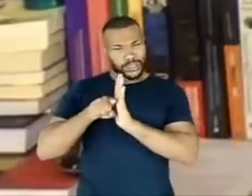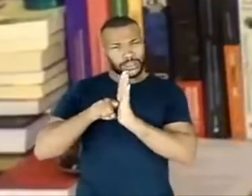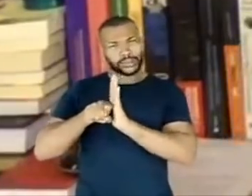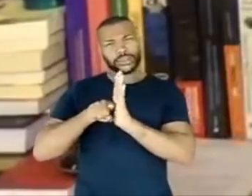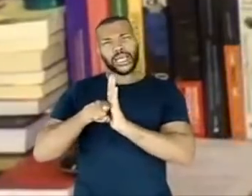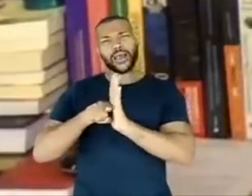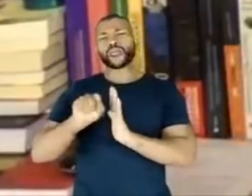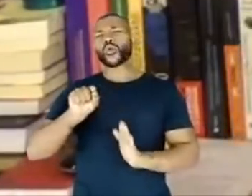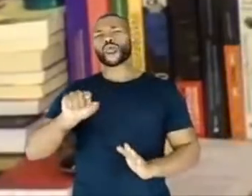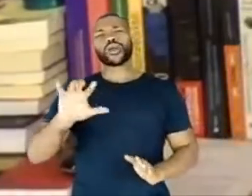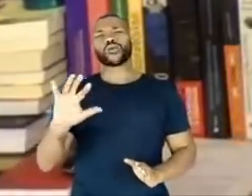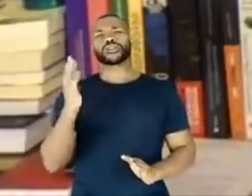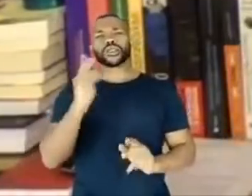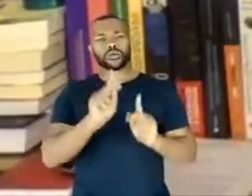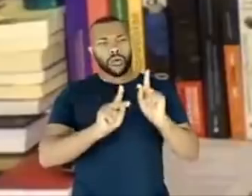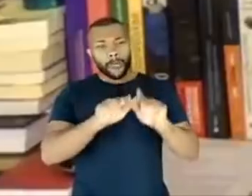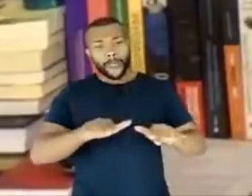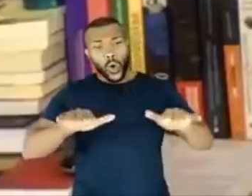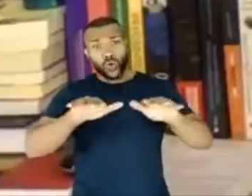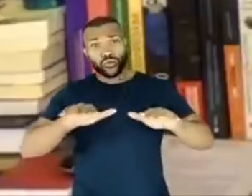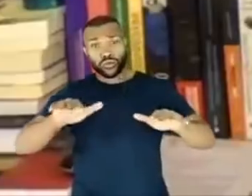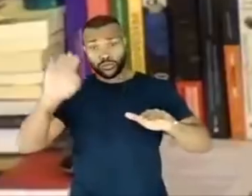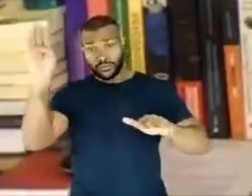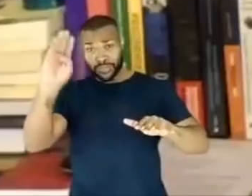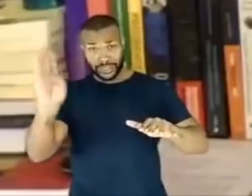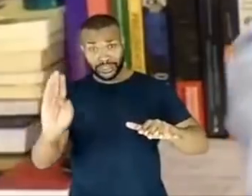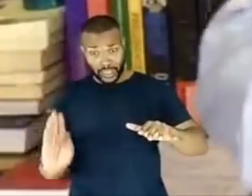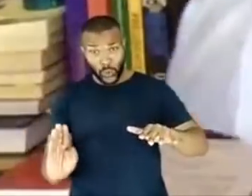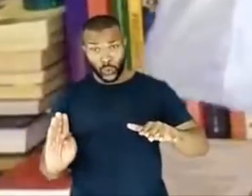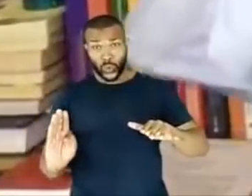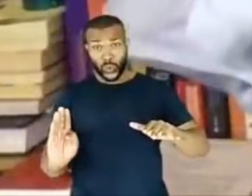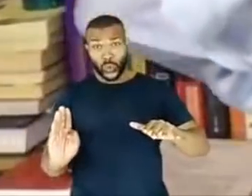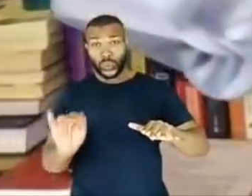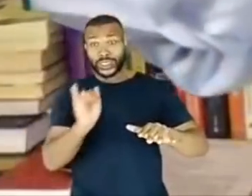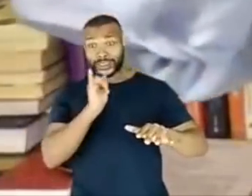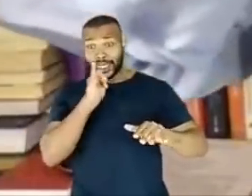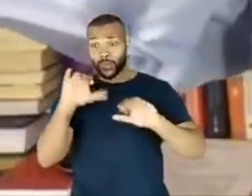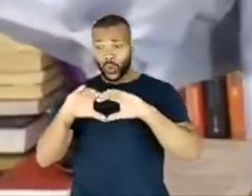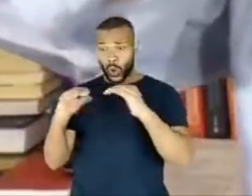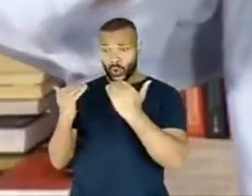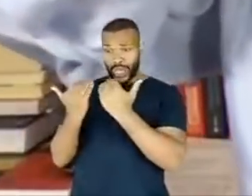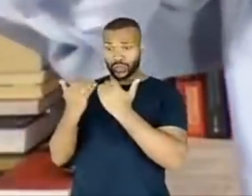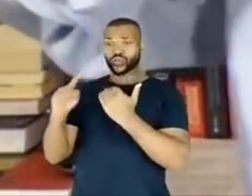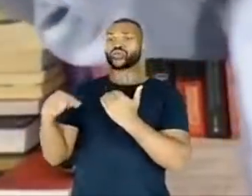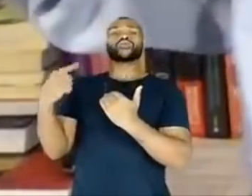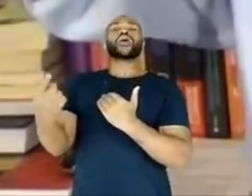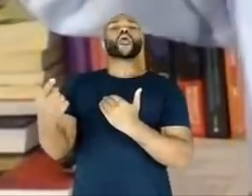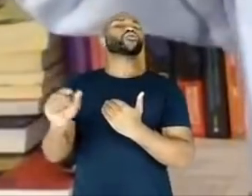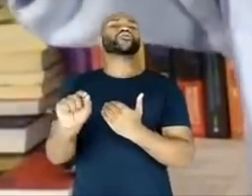com o povo brasileiro depois que nós fizemos aquele congresso. Ou seja, 1